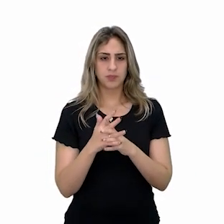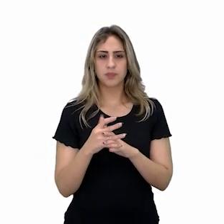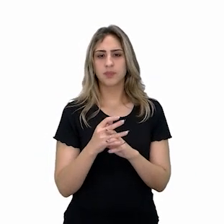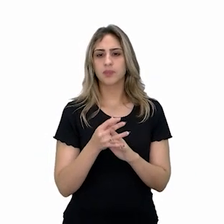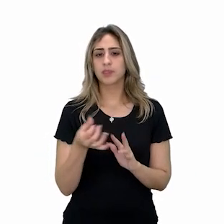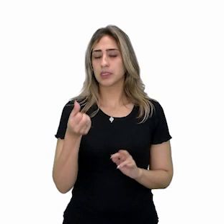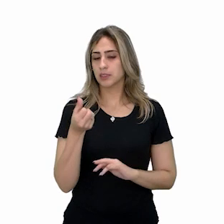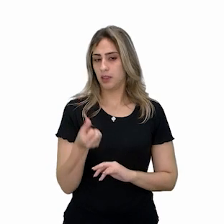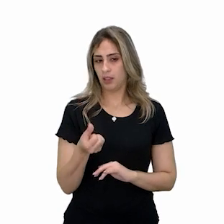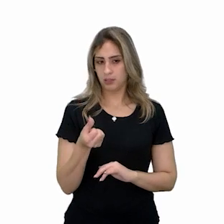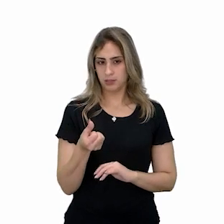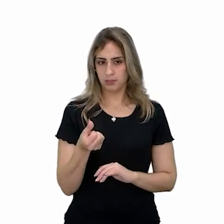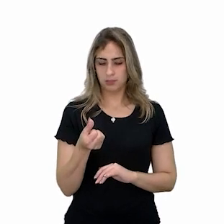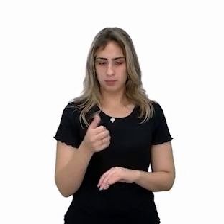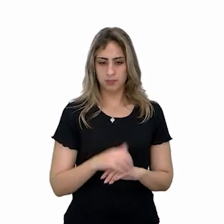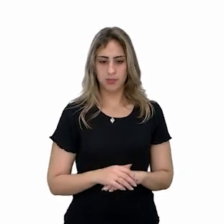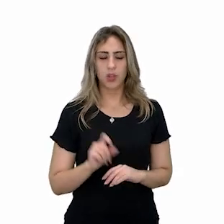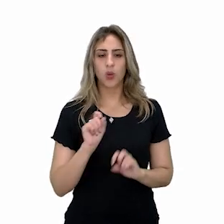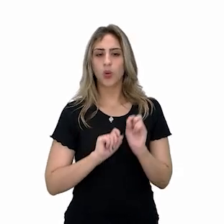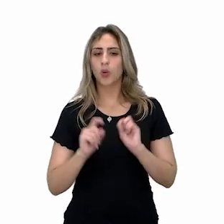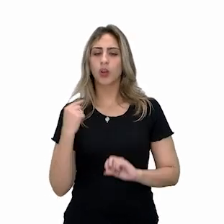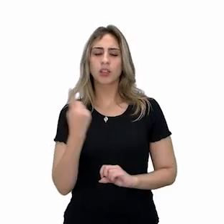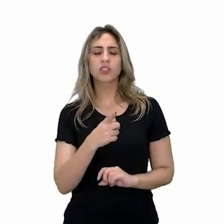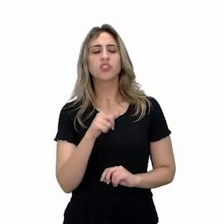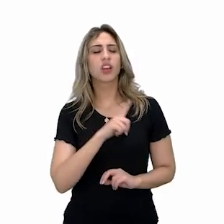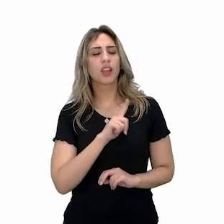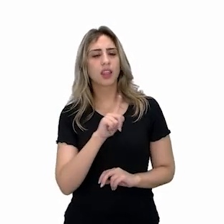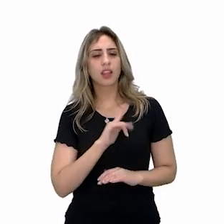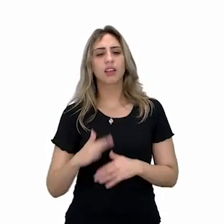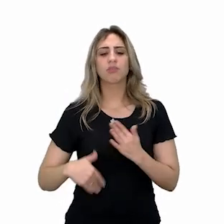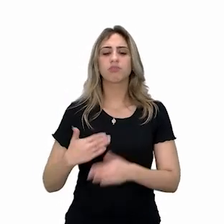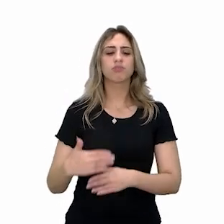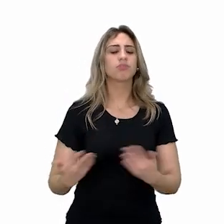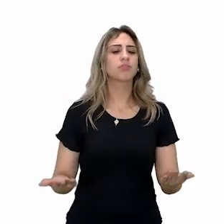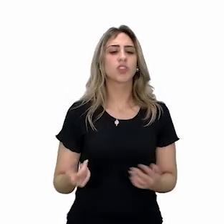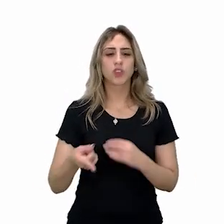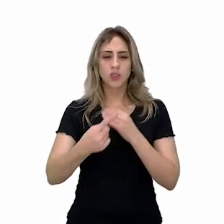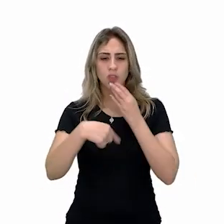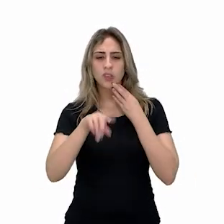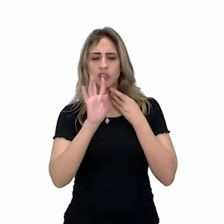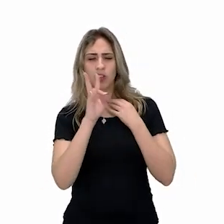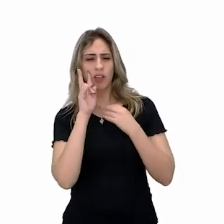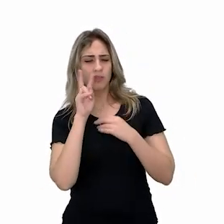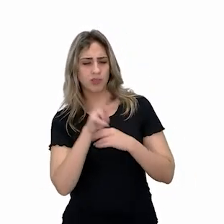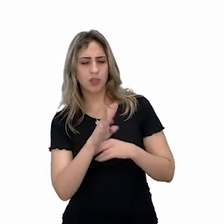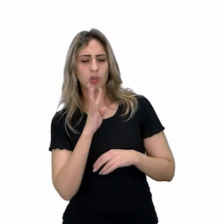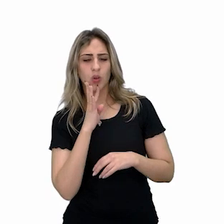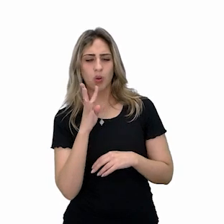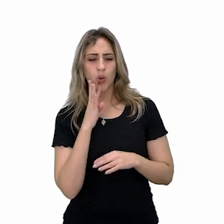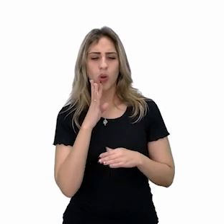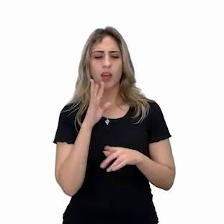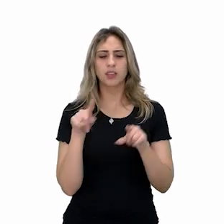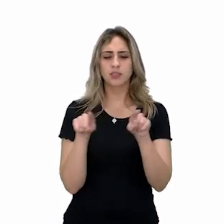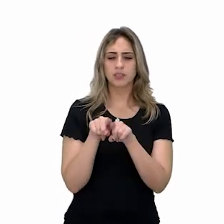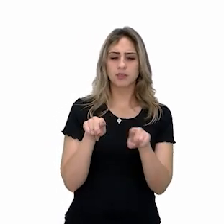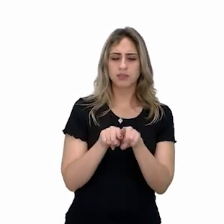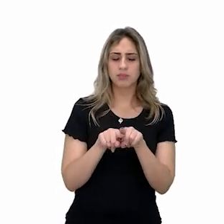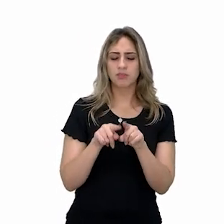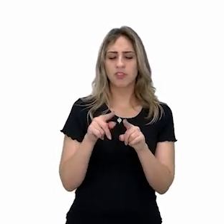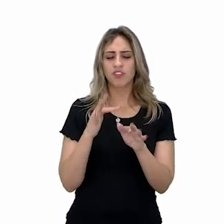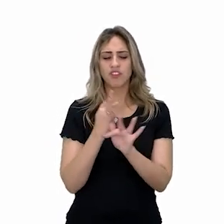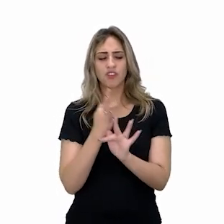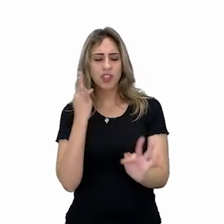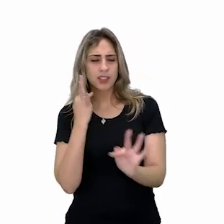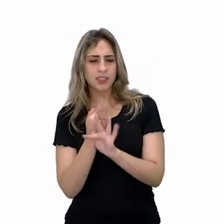6, tá? O que a gente tem aí, gente? Vocês já conhecem tanto